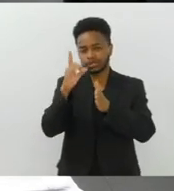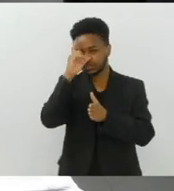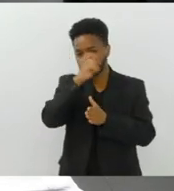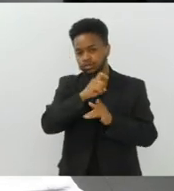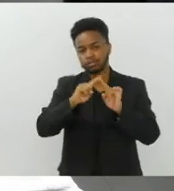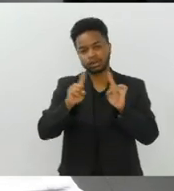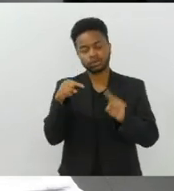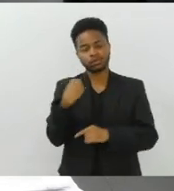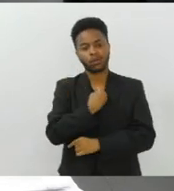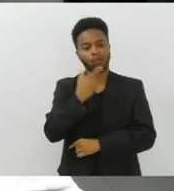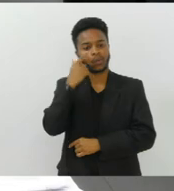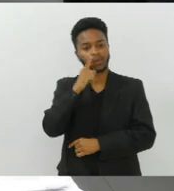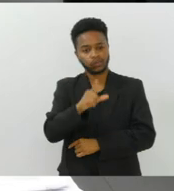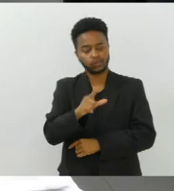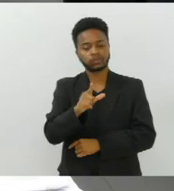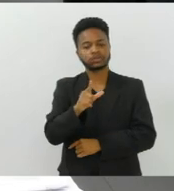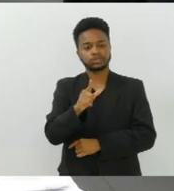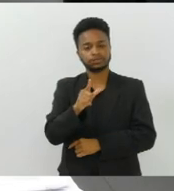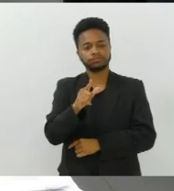vamos alcançar